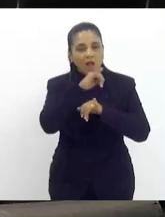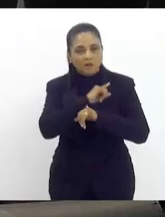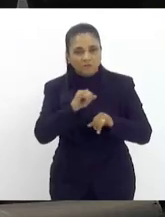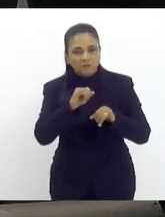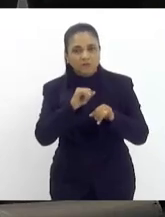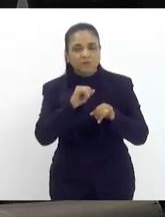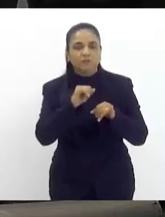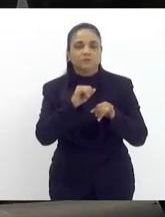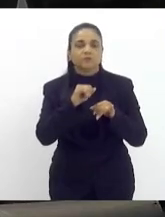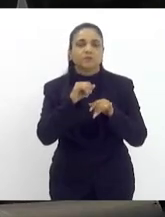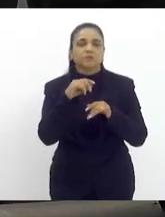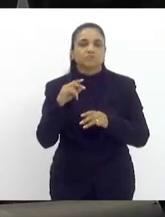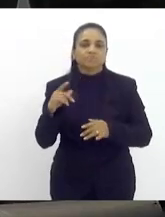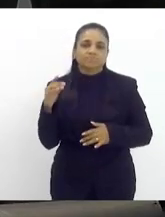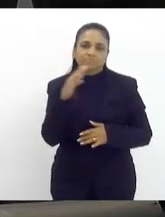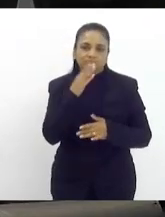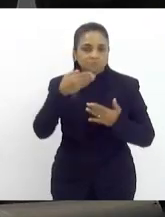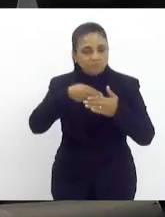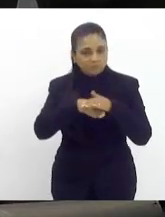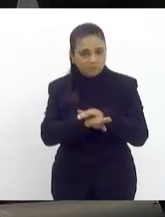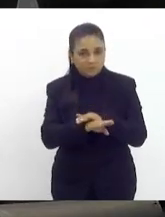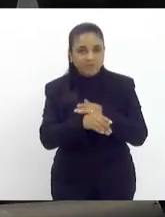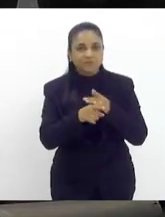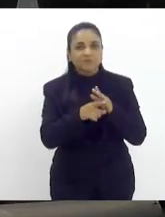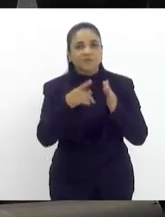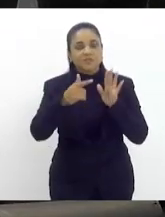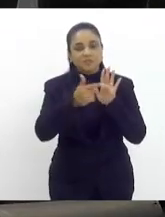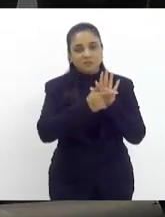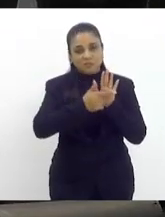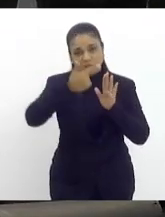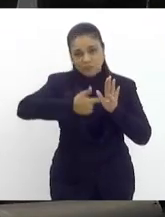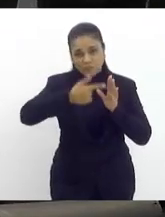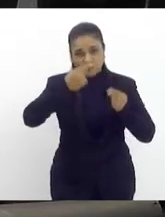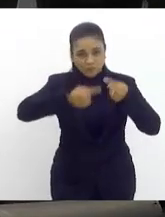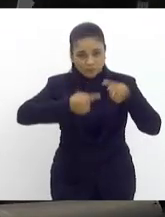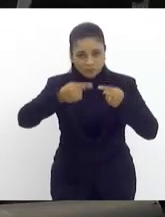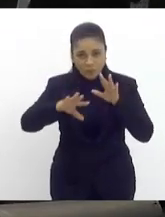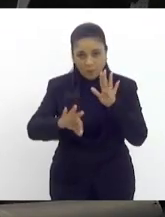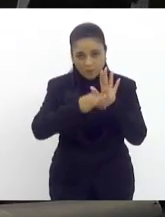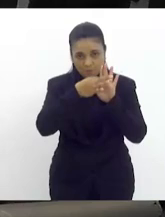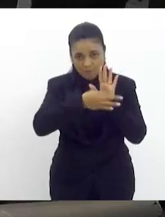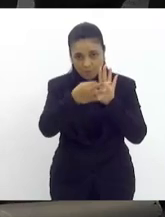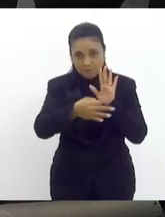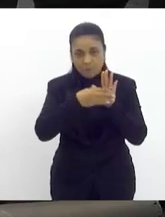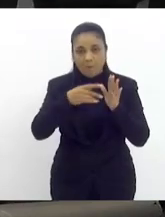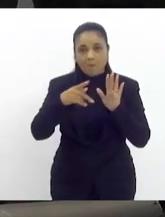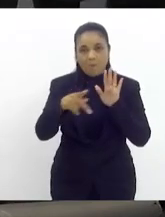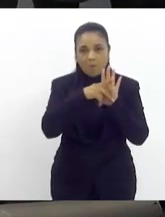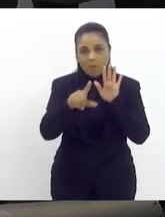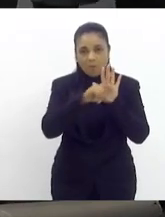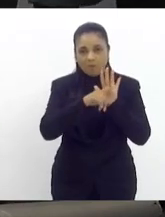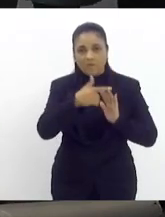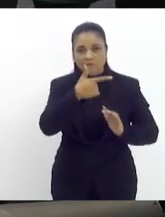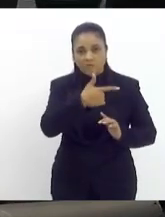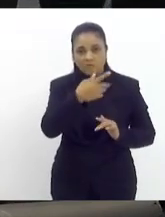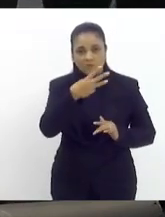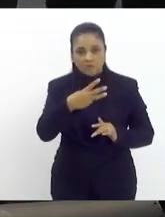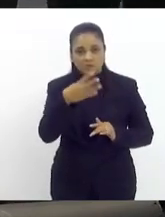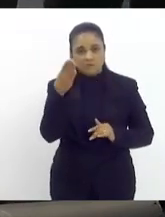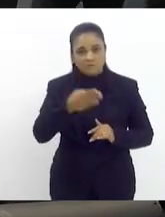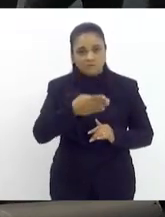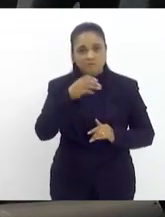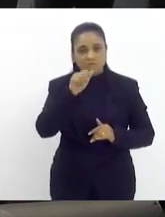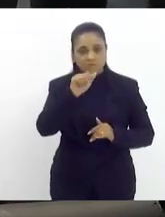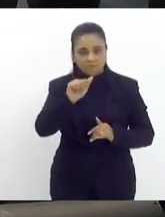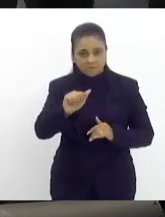Anuncio, em tramitação ordinária, em segunda discussão, redação do vencido assim emendada. Projeto de lei número 2335-A